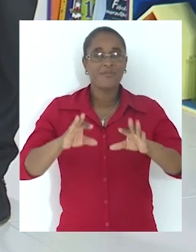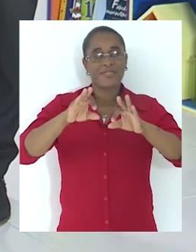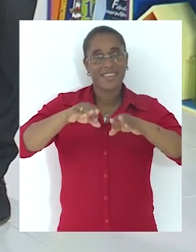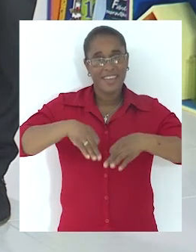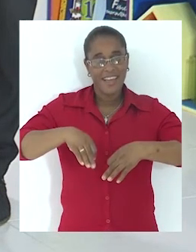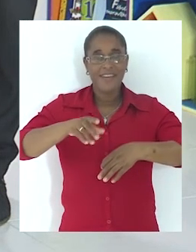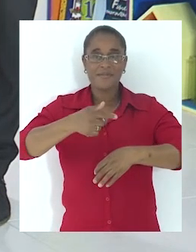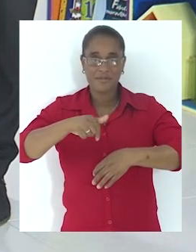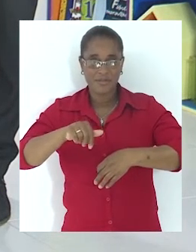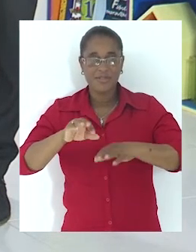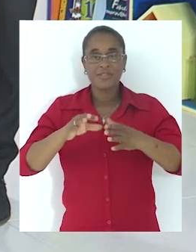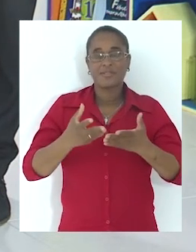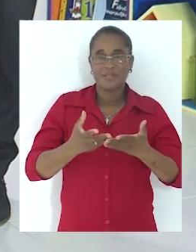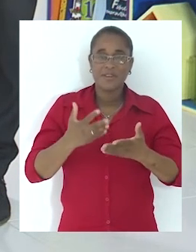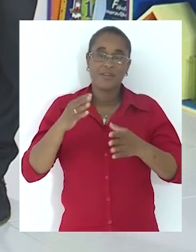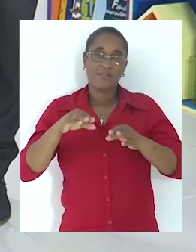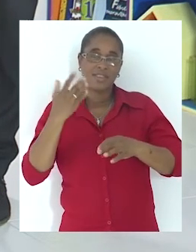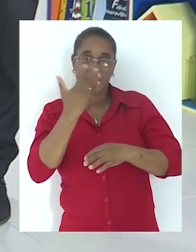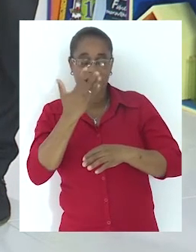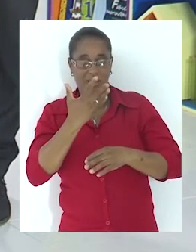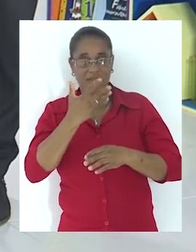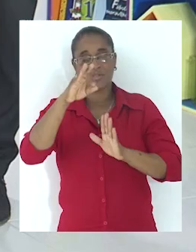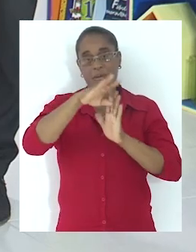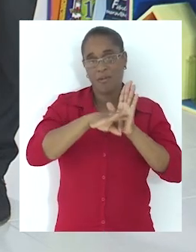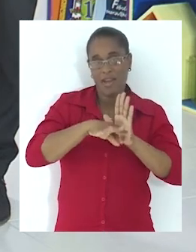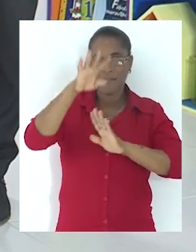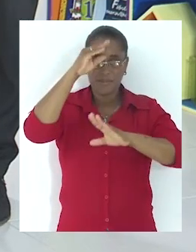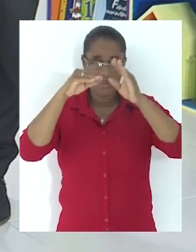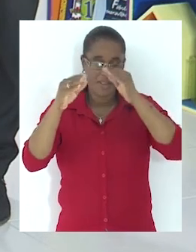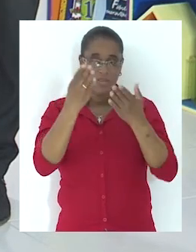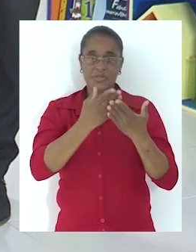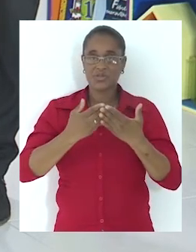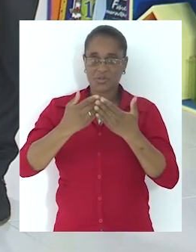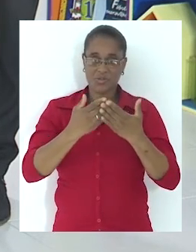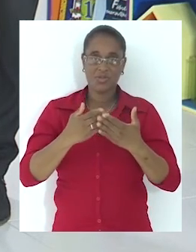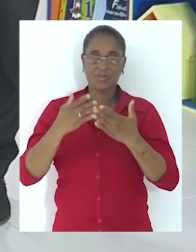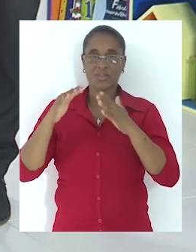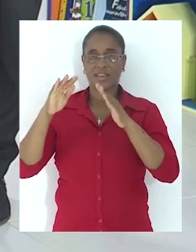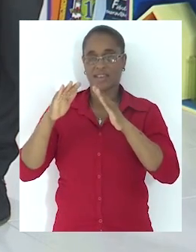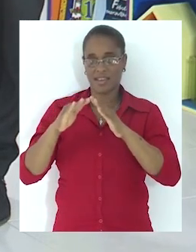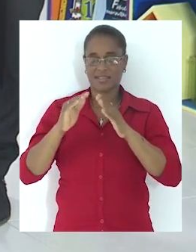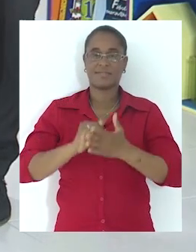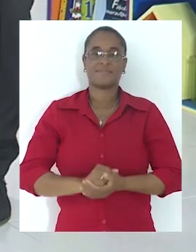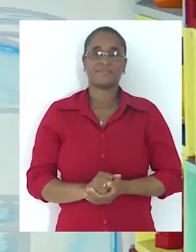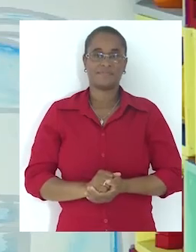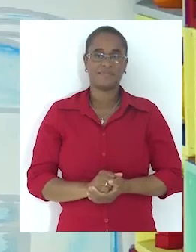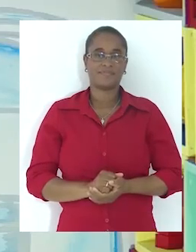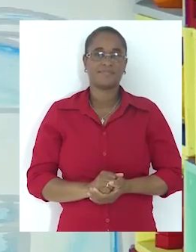Chegamos ao fim de mais uma aula no âmbito do programa Aprender e Estudar em